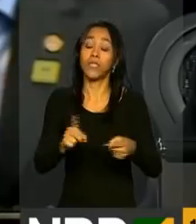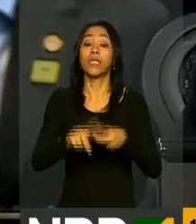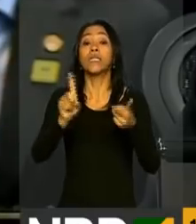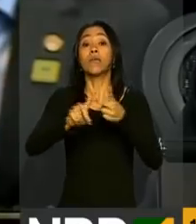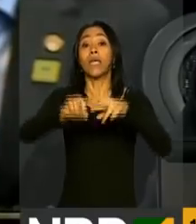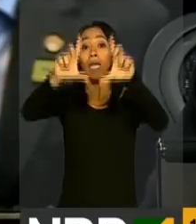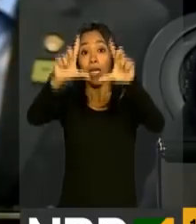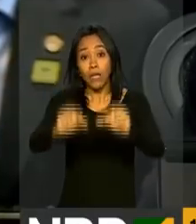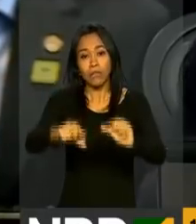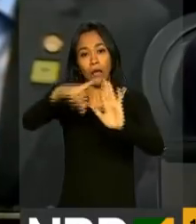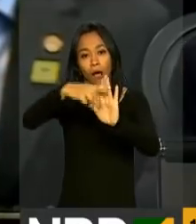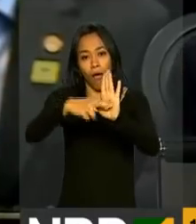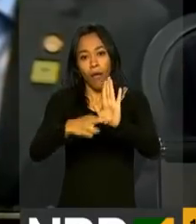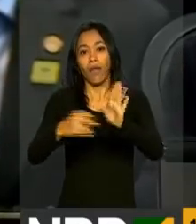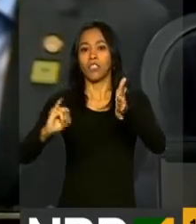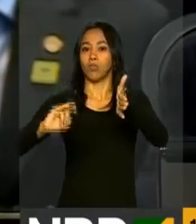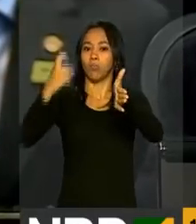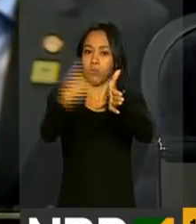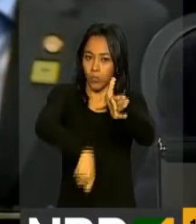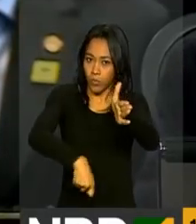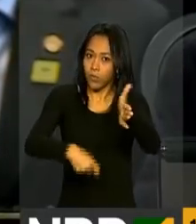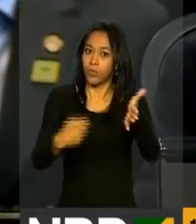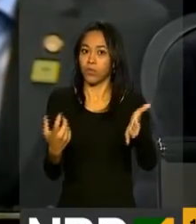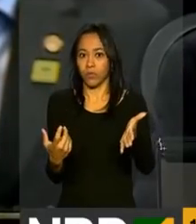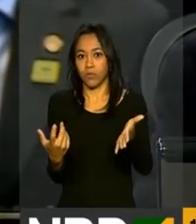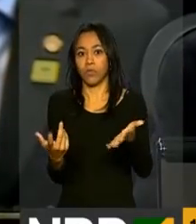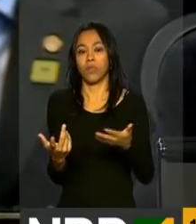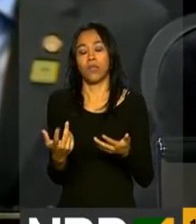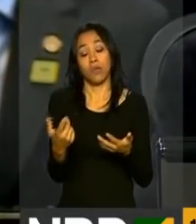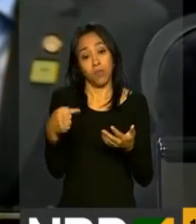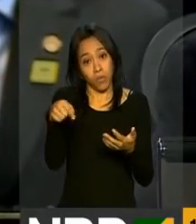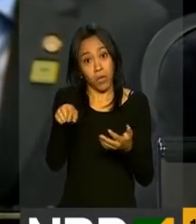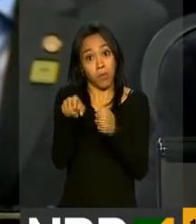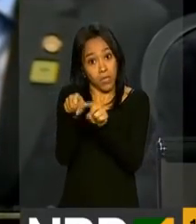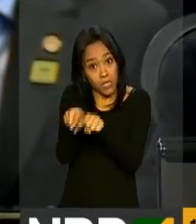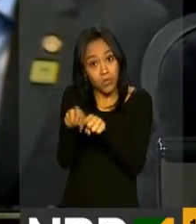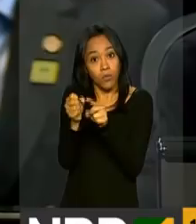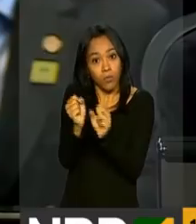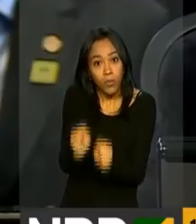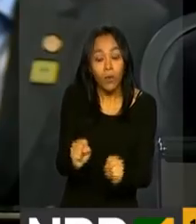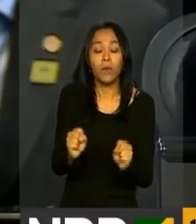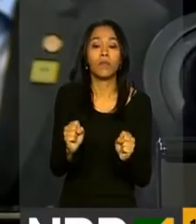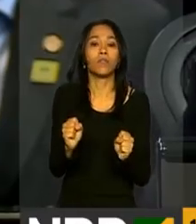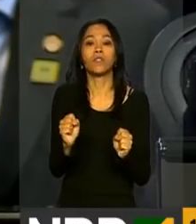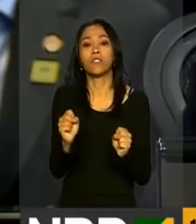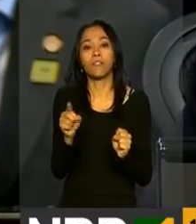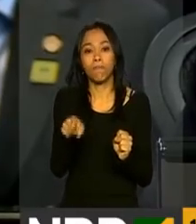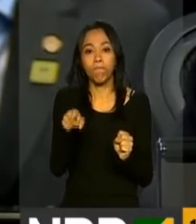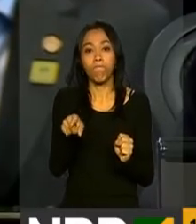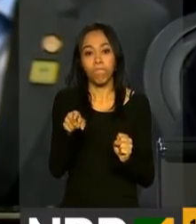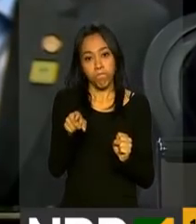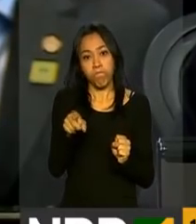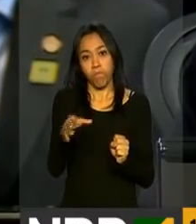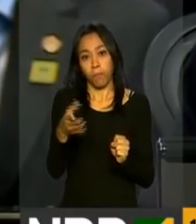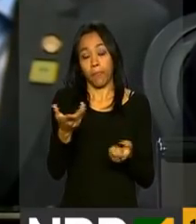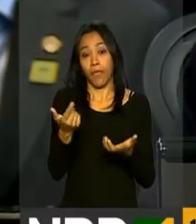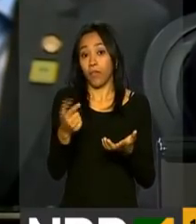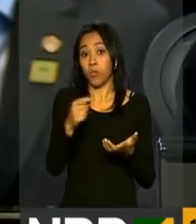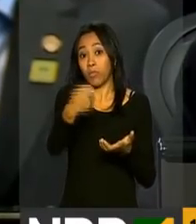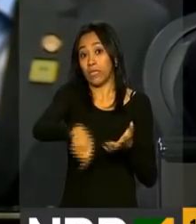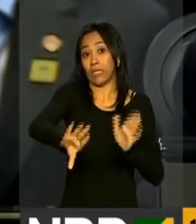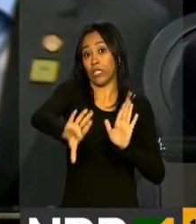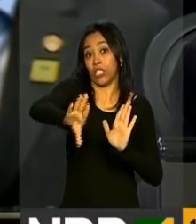simplificação tributária é pode pode demandar apenas legislação ordinária não levantar a emenda